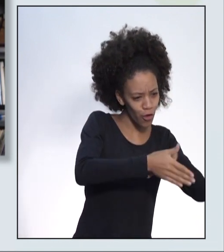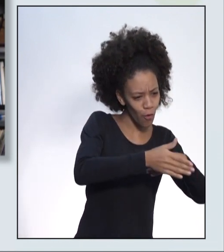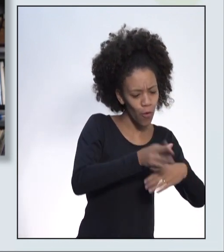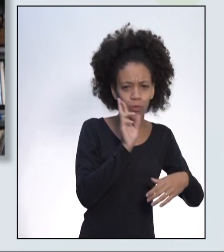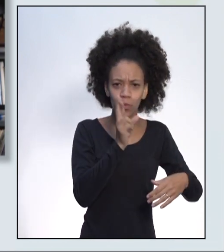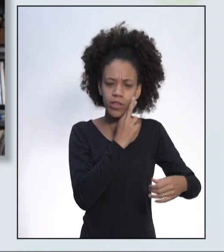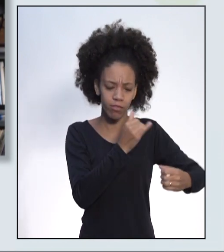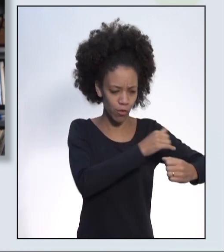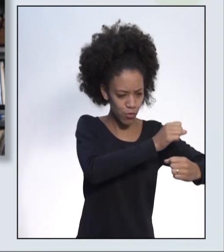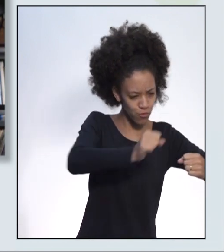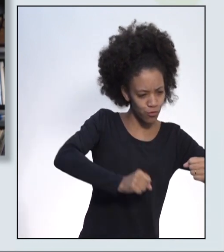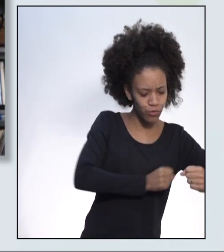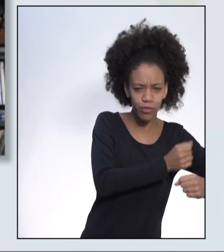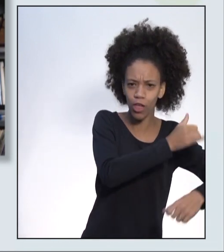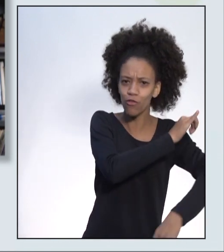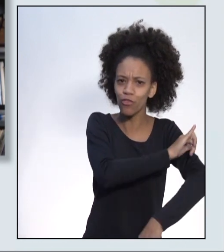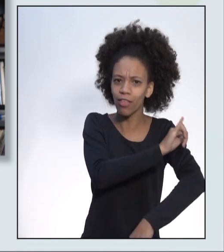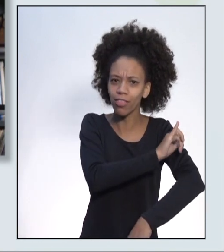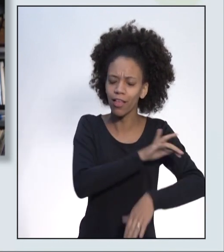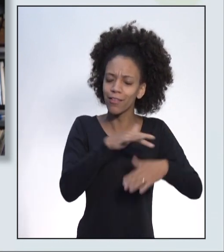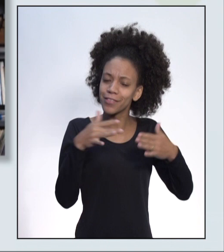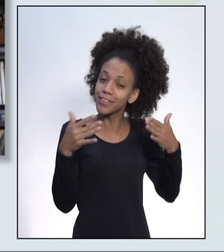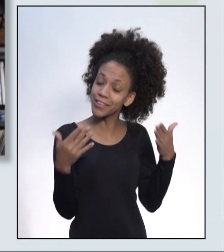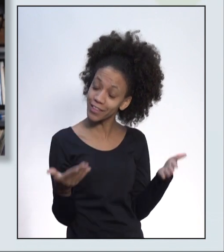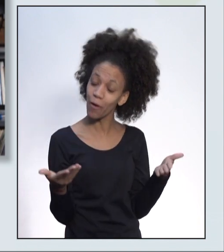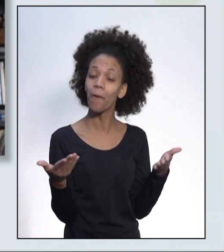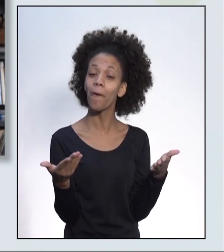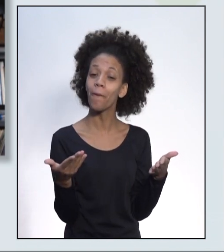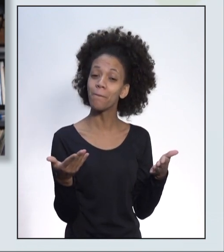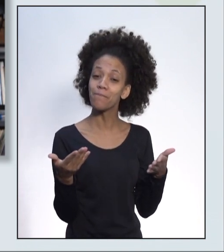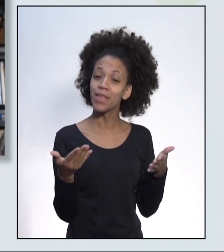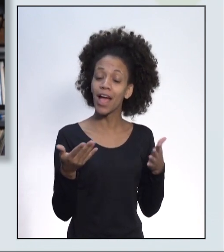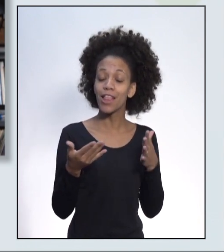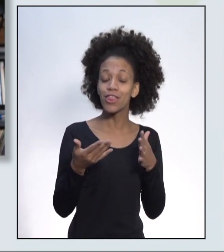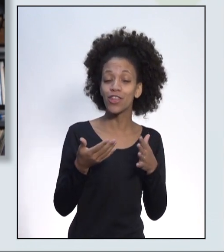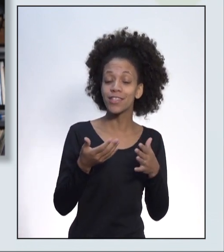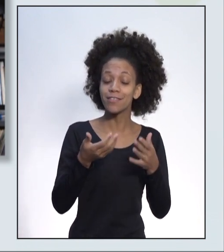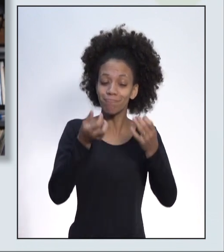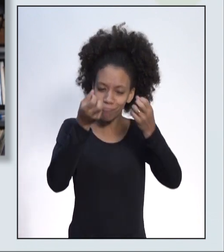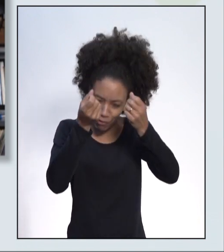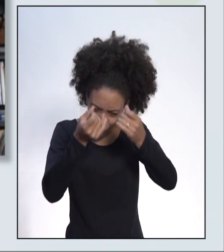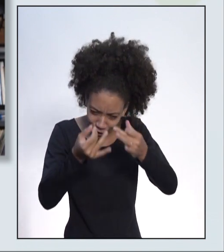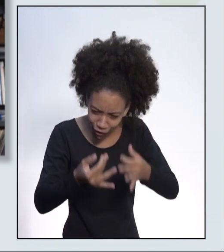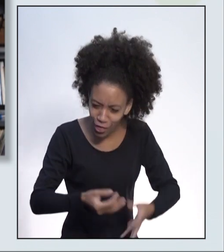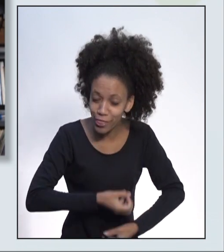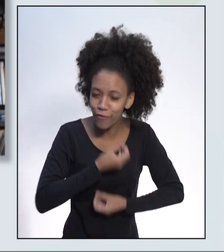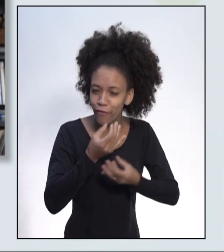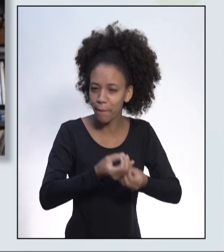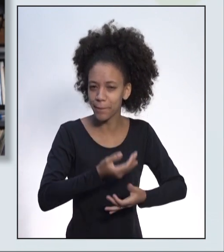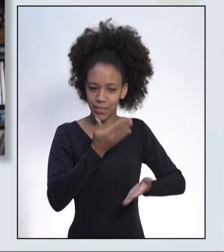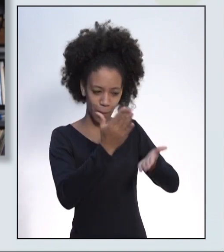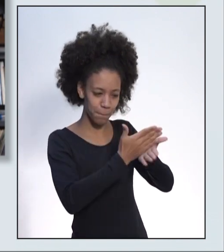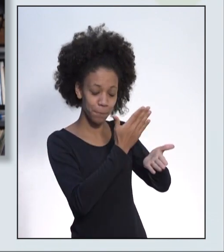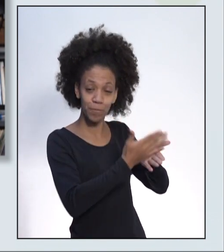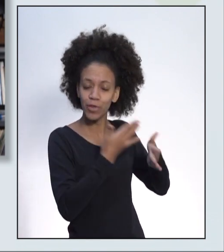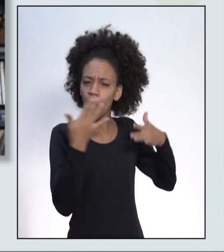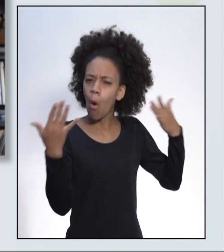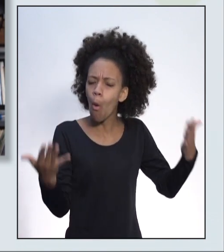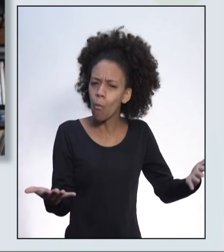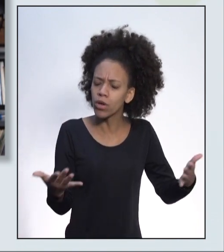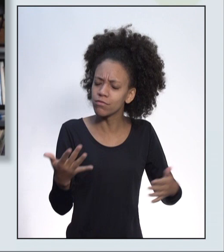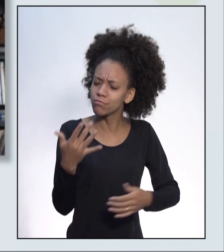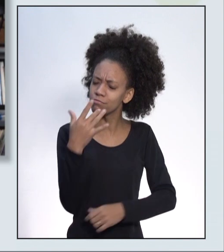Janeiro. Então, nós fizemos essa matéria. Quando a gente pensou